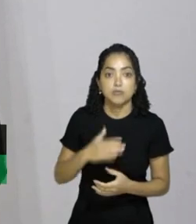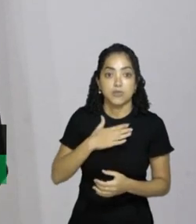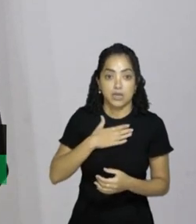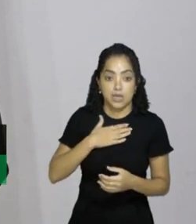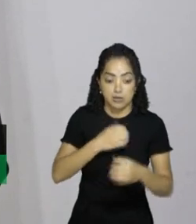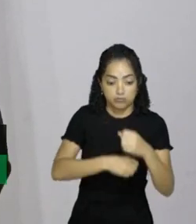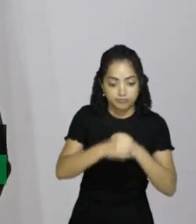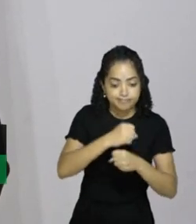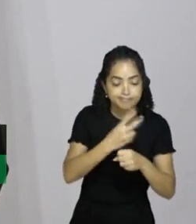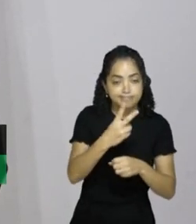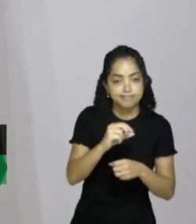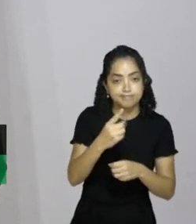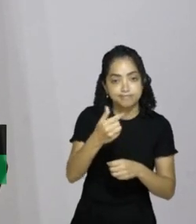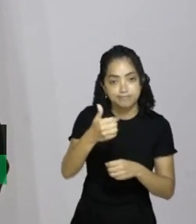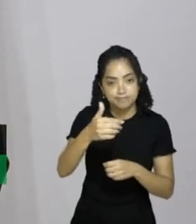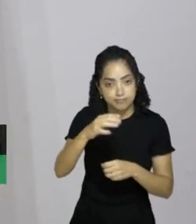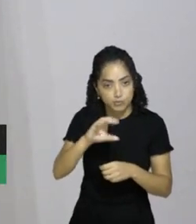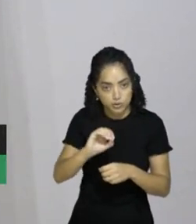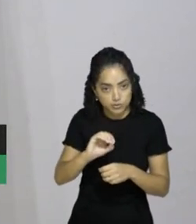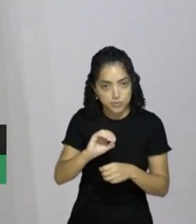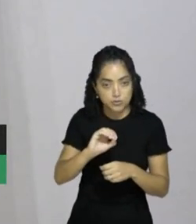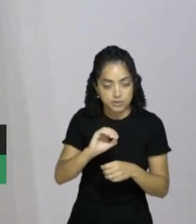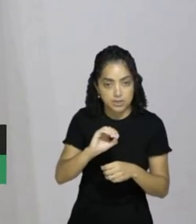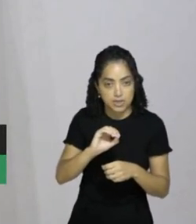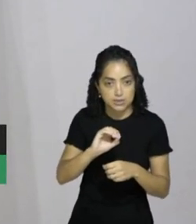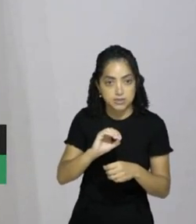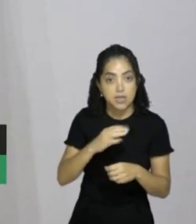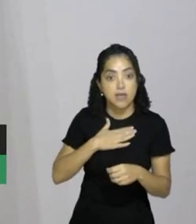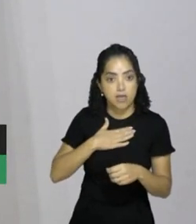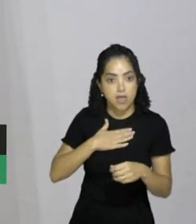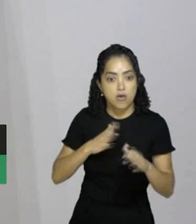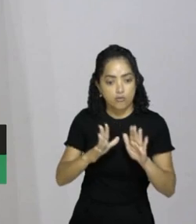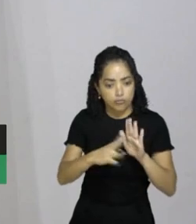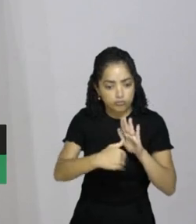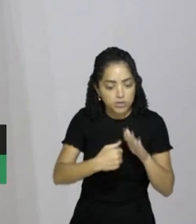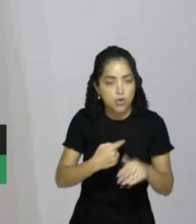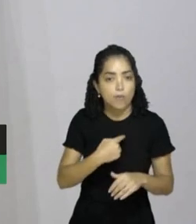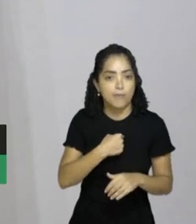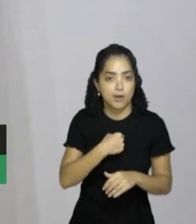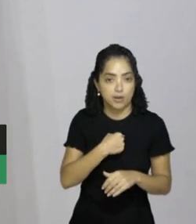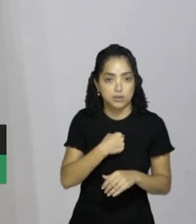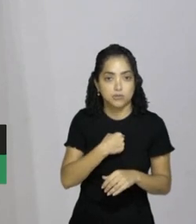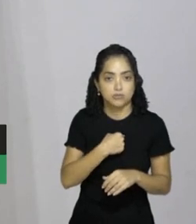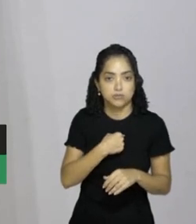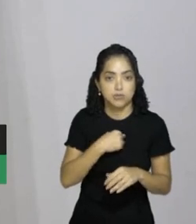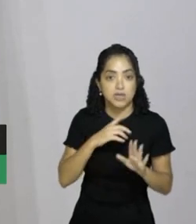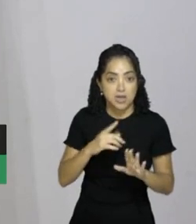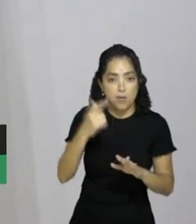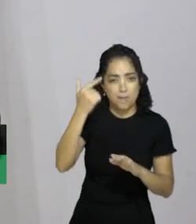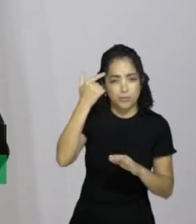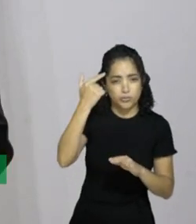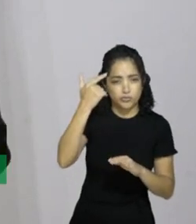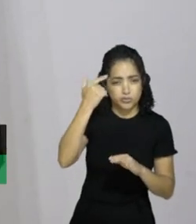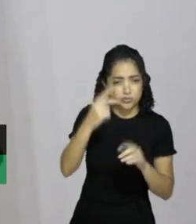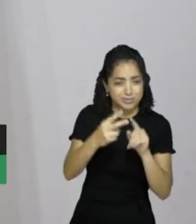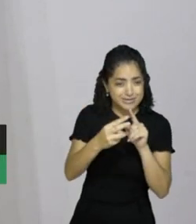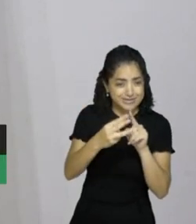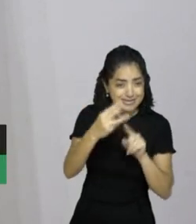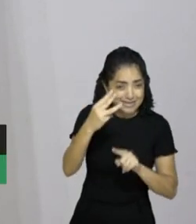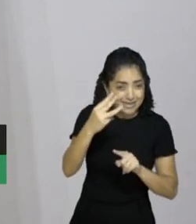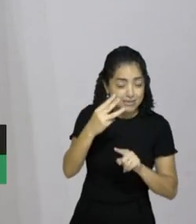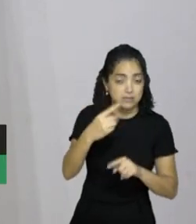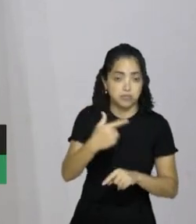2010 Deputado Neves eu fui assaltado eu sou vítima eu tomei três tiros na cabeça e três tiros no